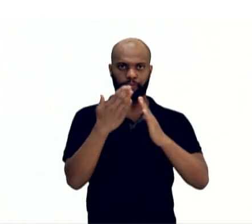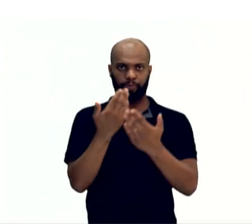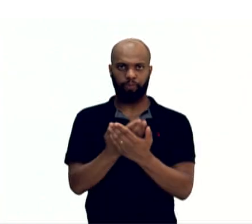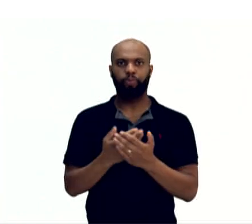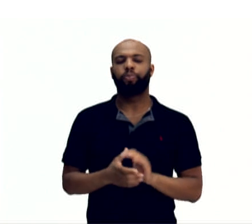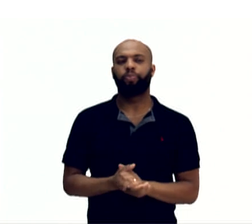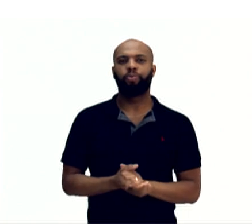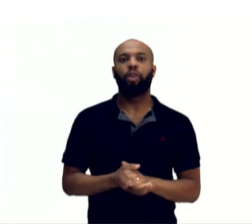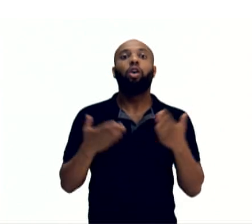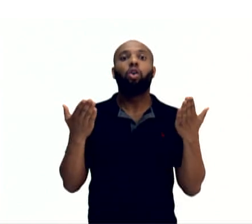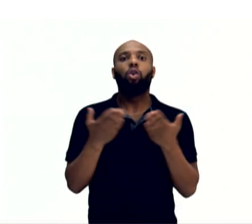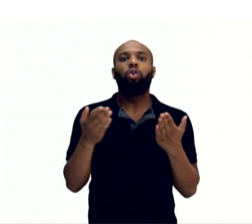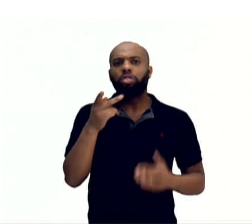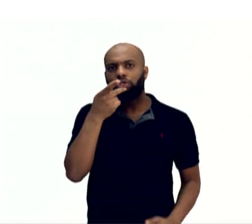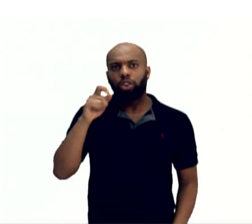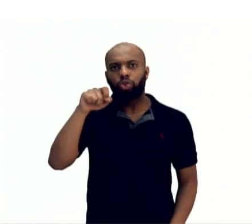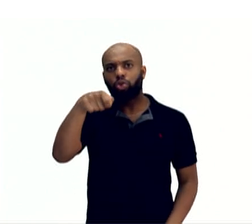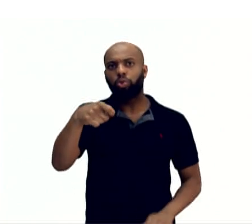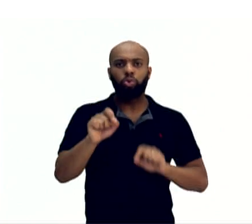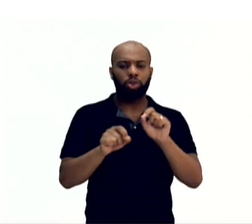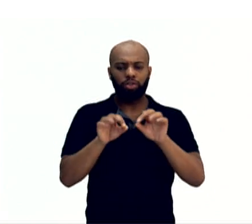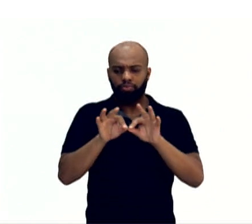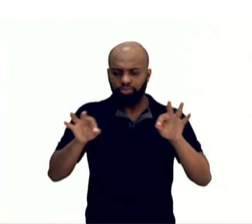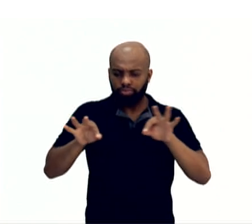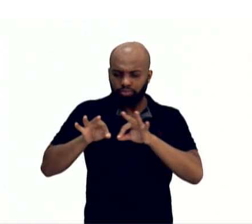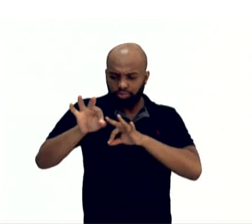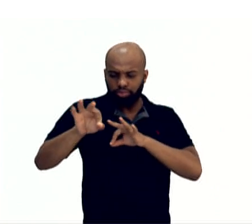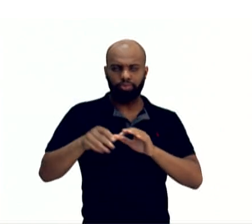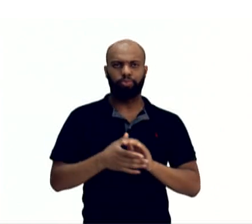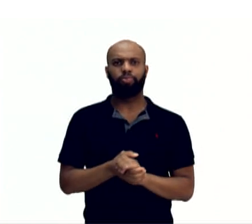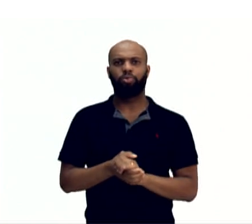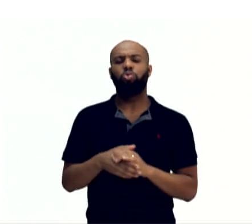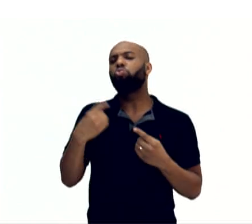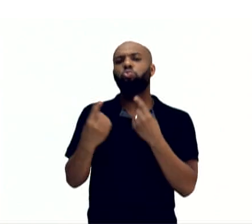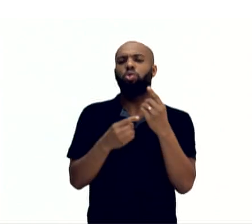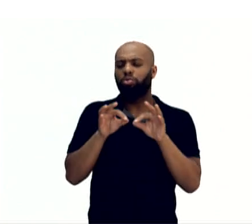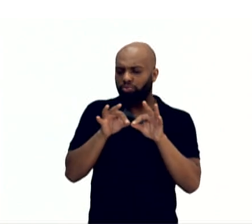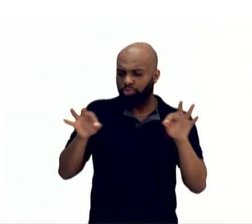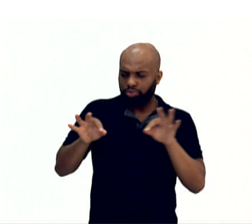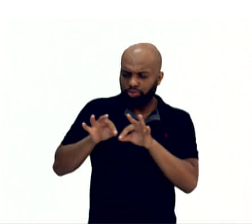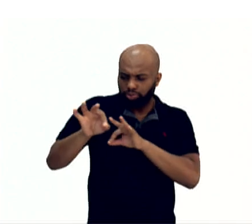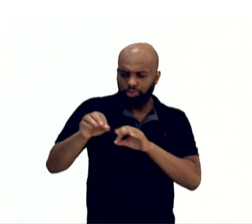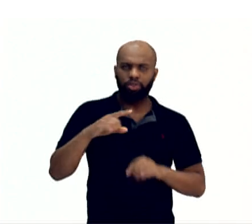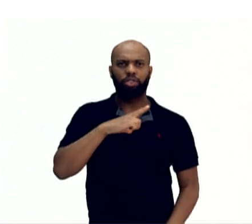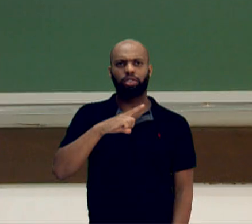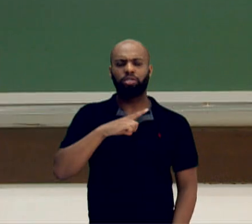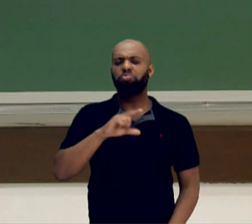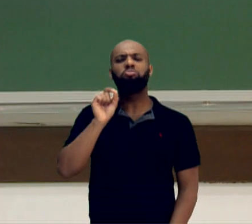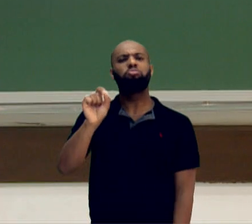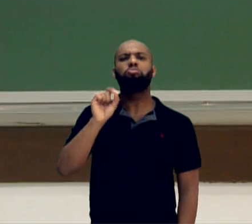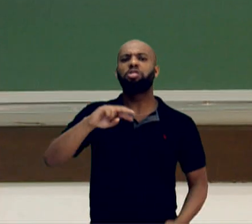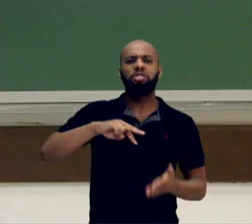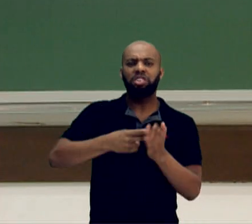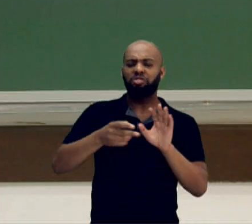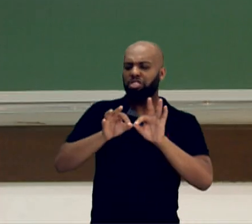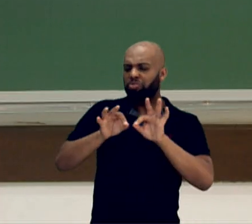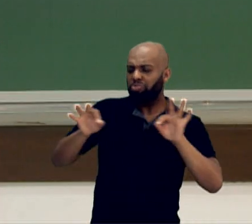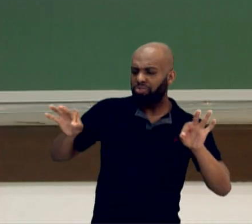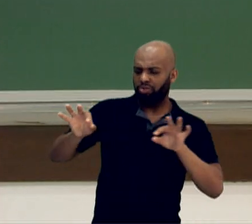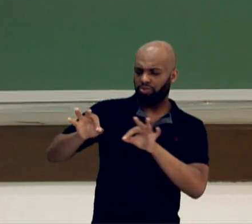Hoje a gente vai falar sobre medidas de comprimento. Quais são as medidas de comprimento? Mas o que é